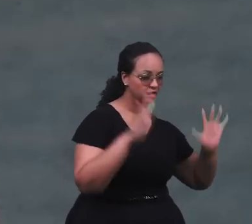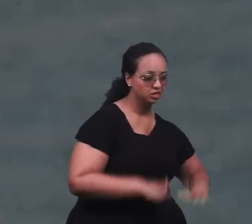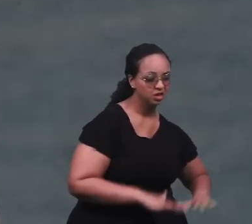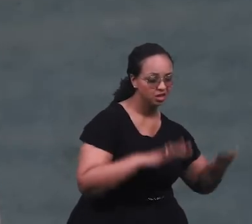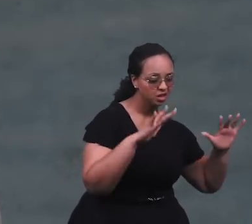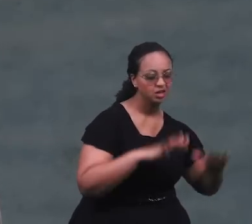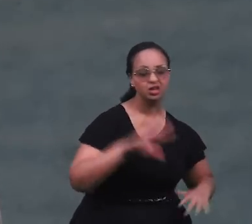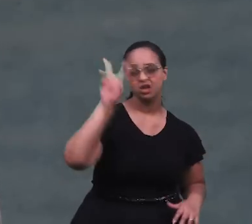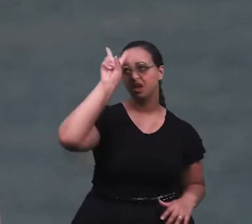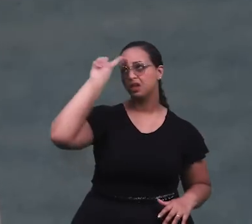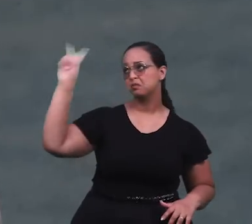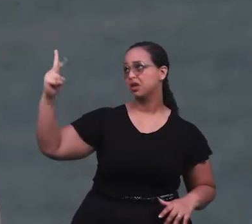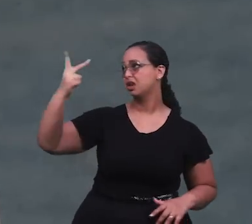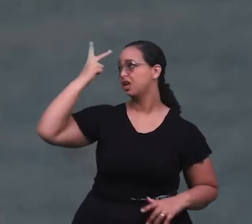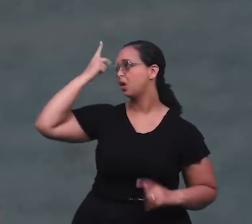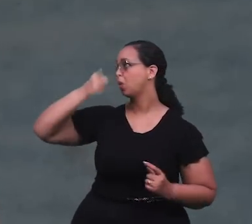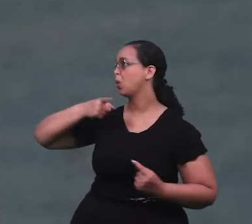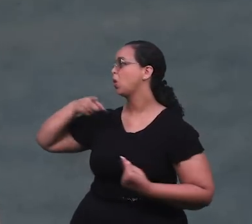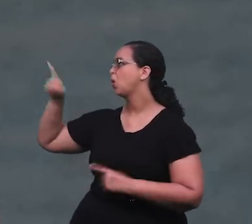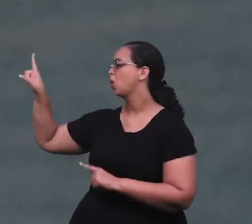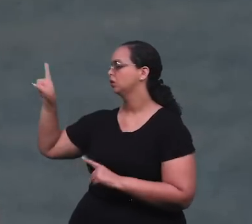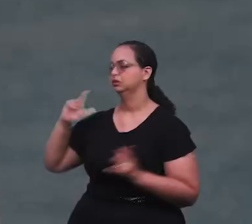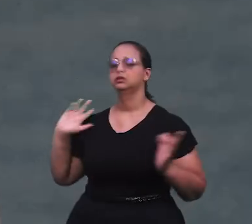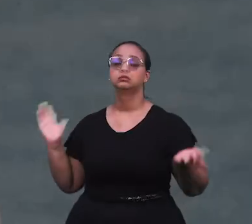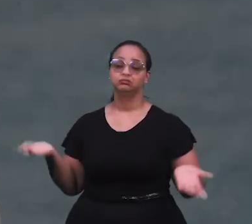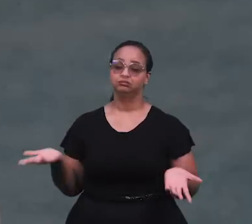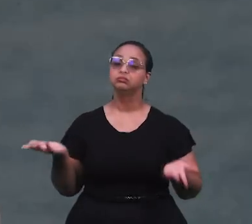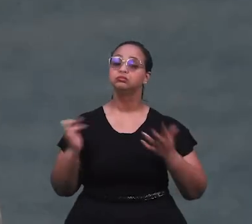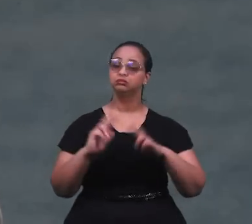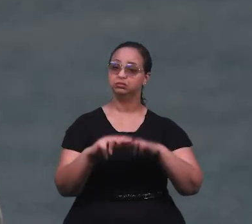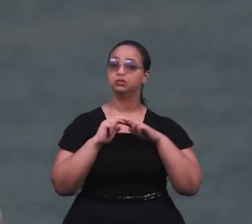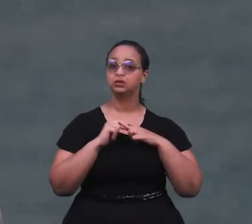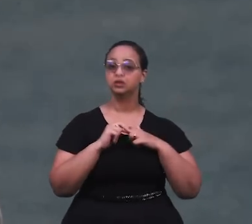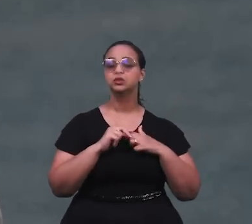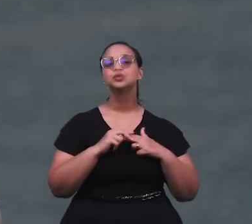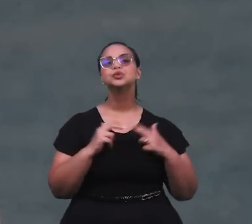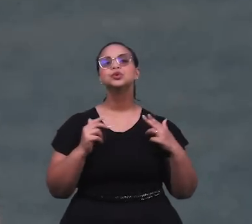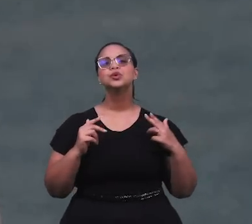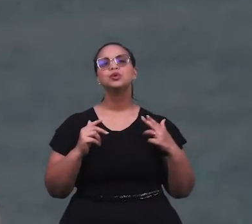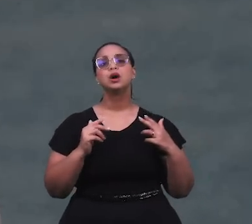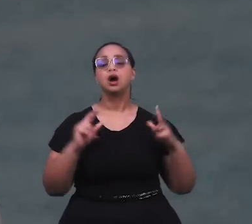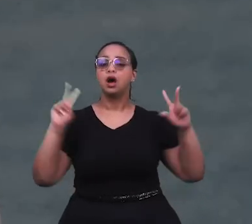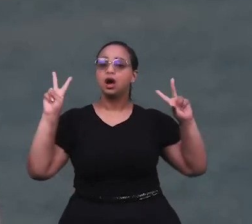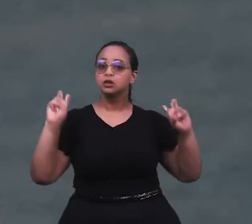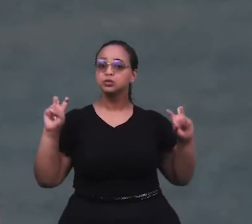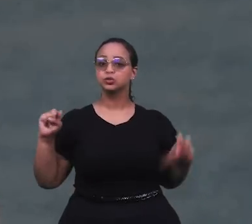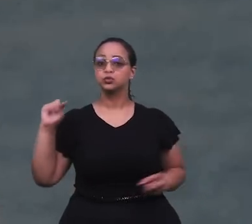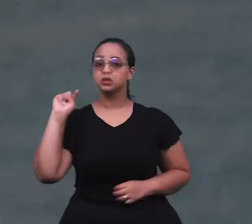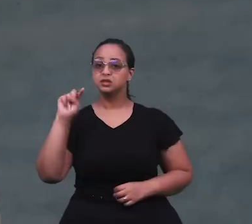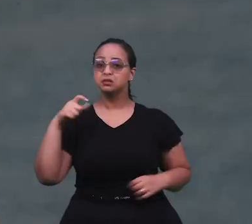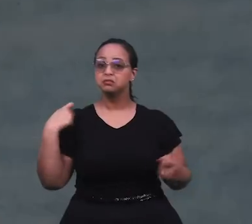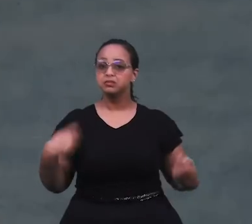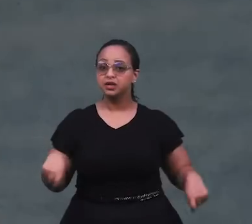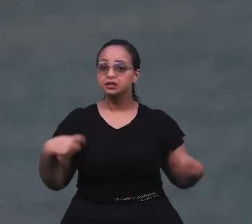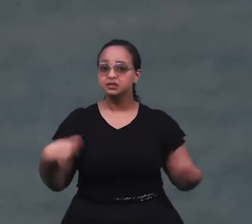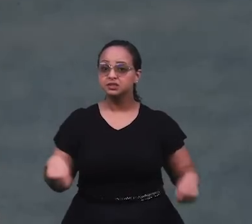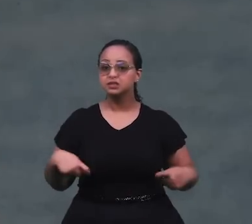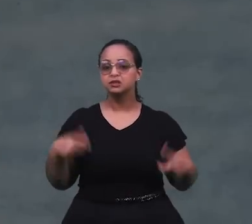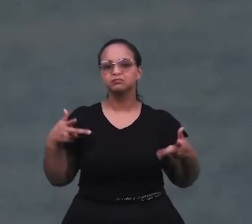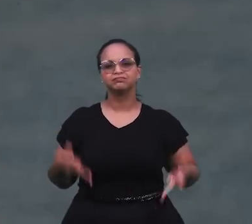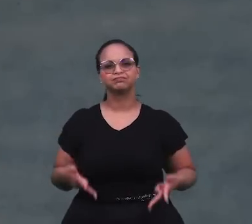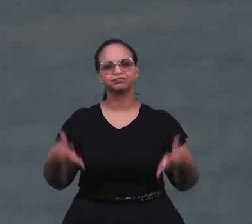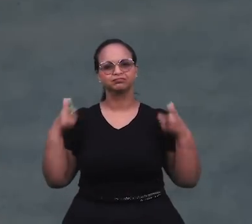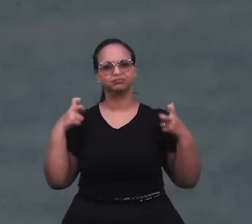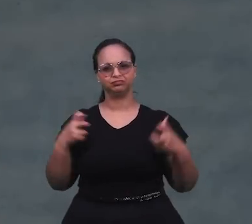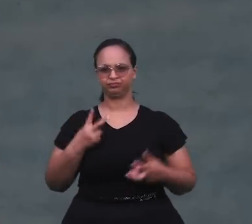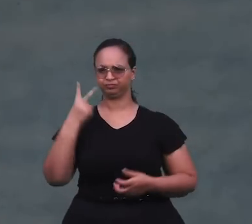o Senhor, contra o Espírito Santo, contra a vontade do Senhor e tudo mais. Por isso que esse é um assunto que precisa, né? Eu vejo que